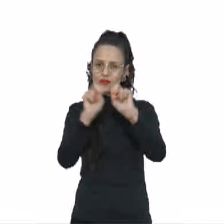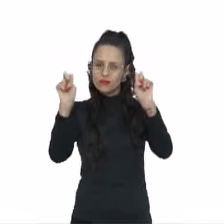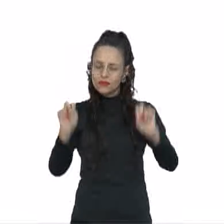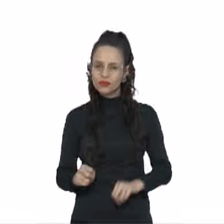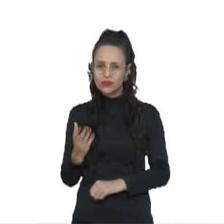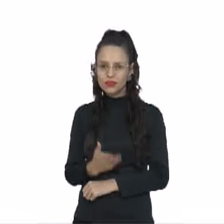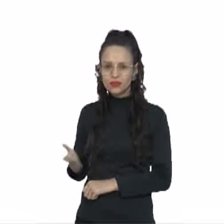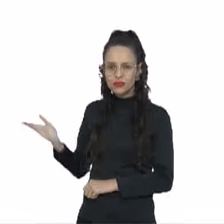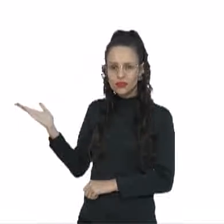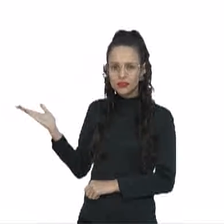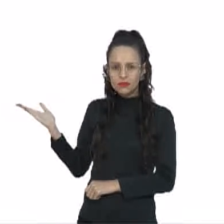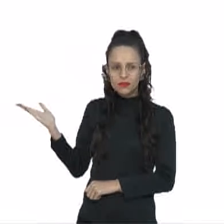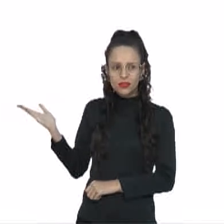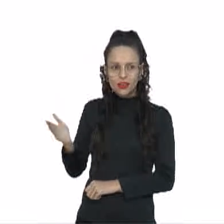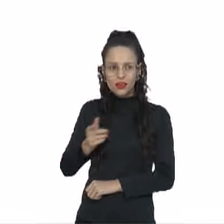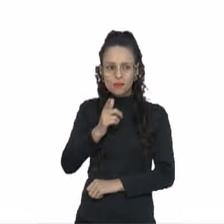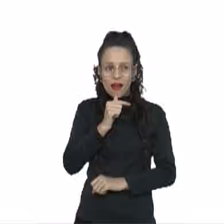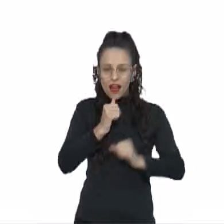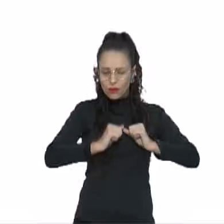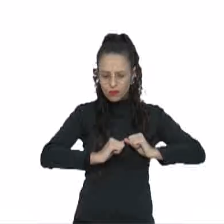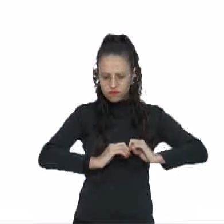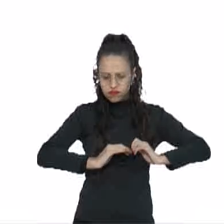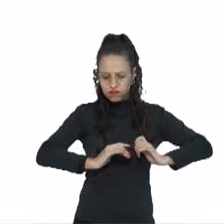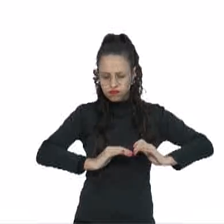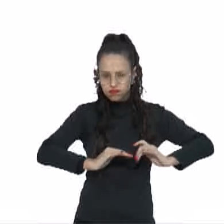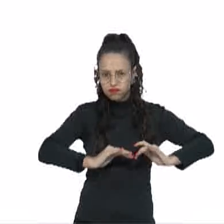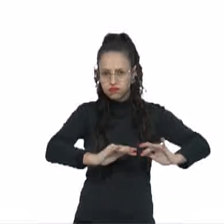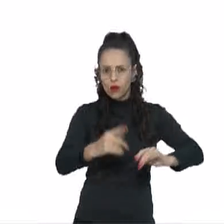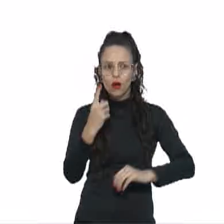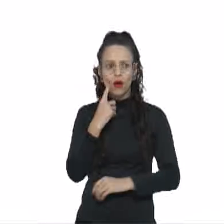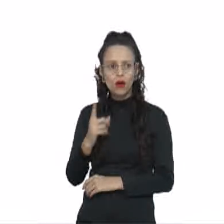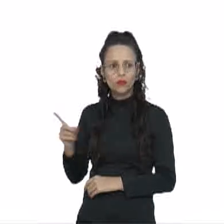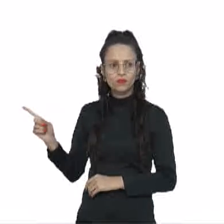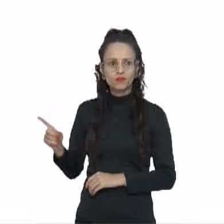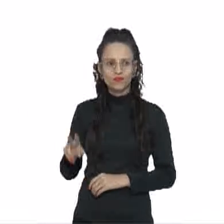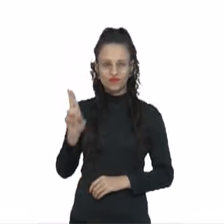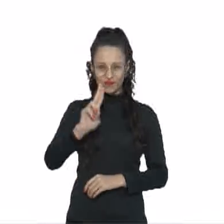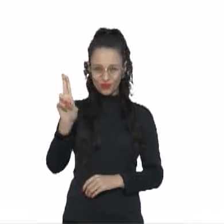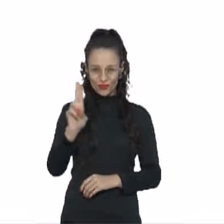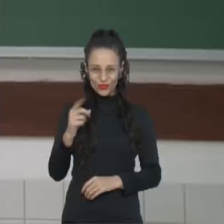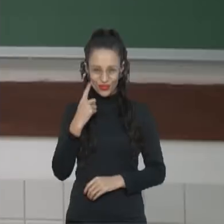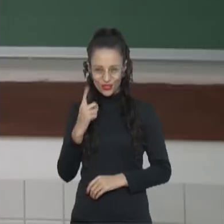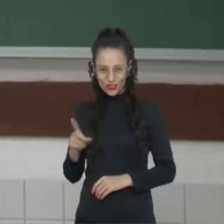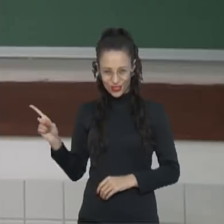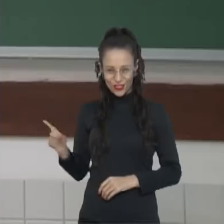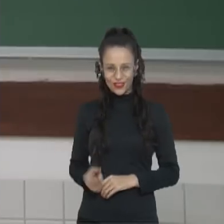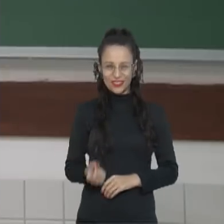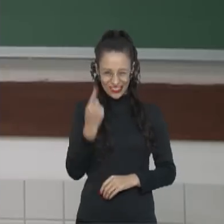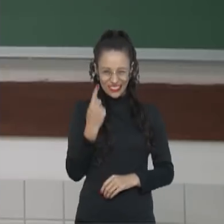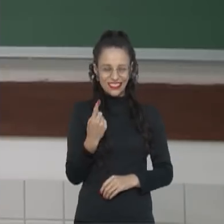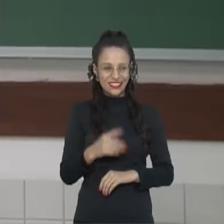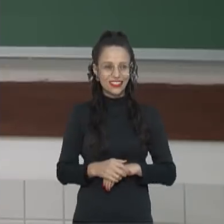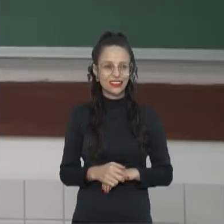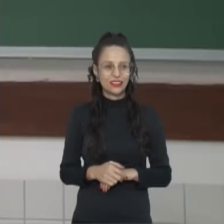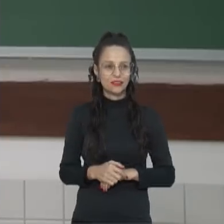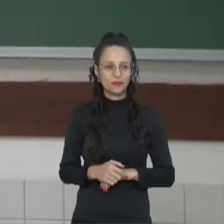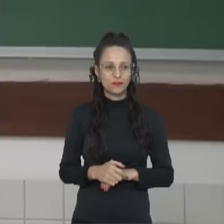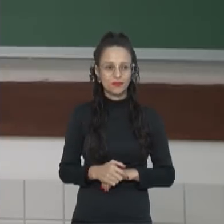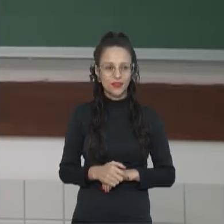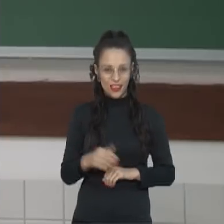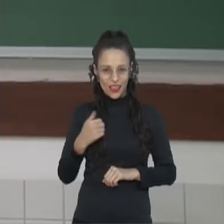de distribuição de água, como essa em Ollantaytambo. Ô, professor, como é que você sabe falar esse nome? Eu só coloquei até